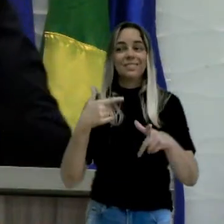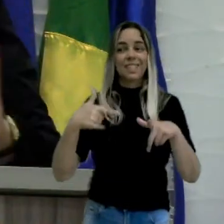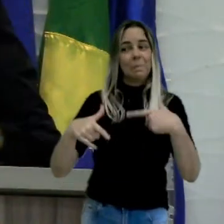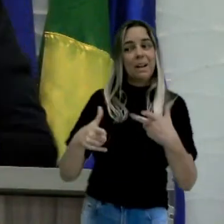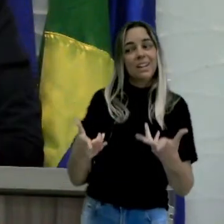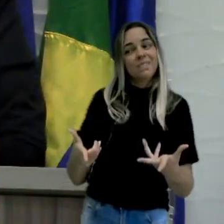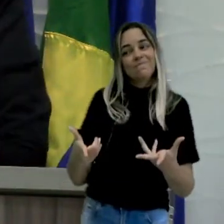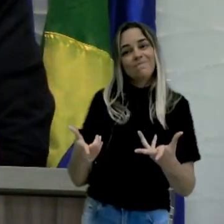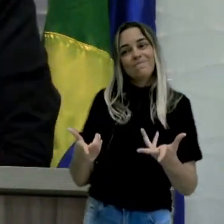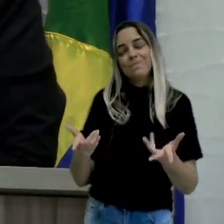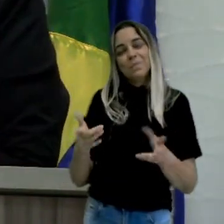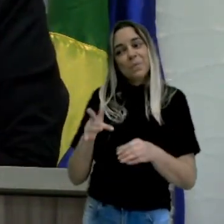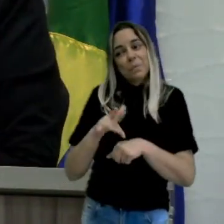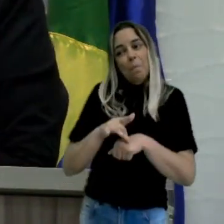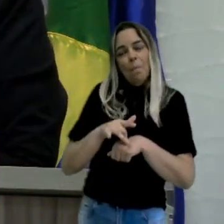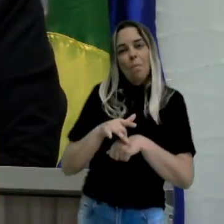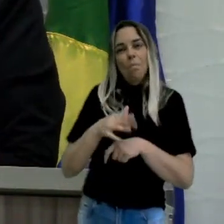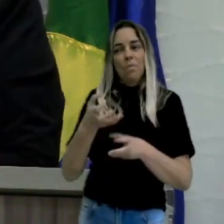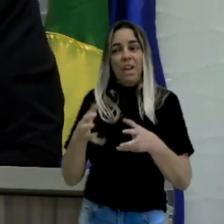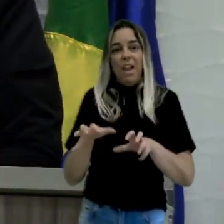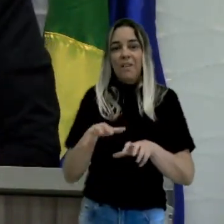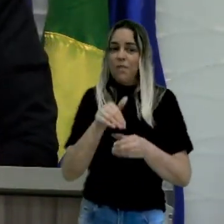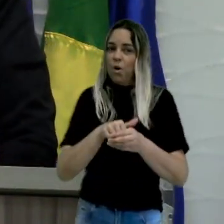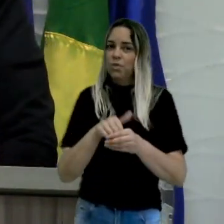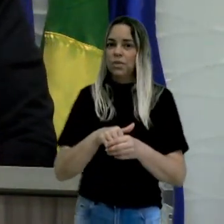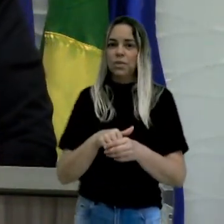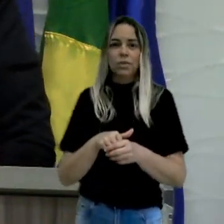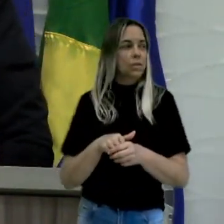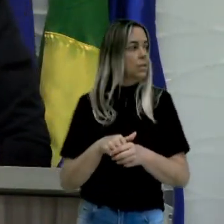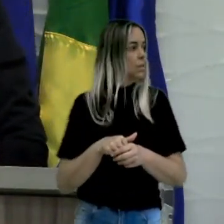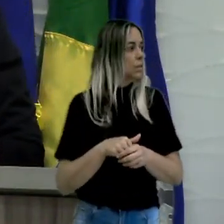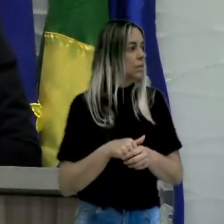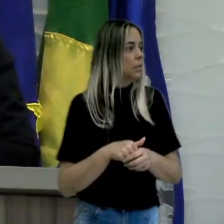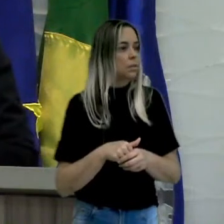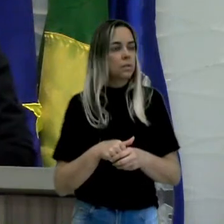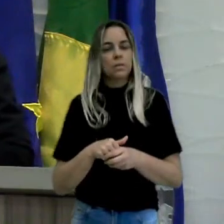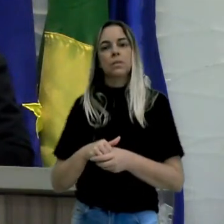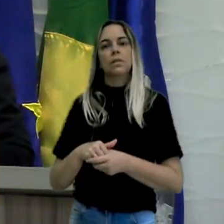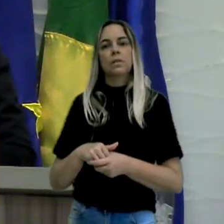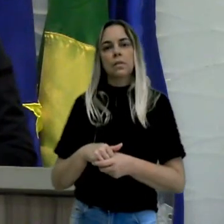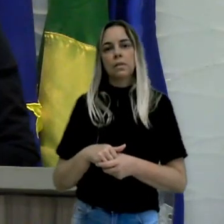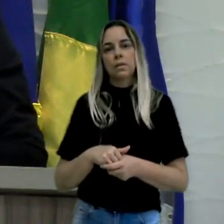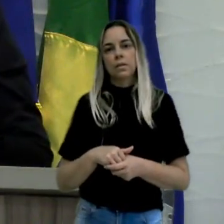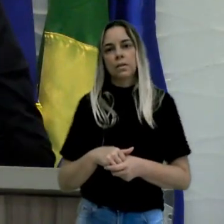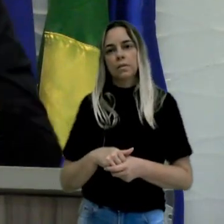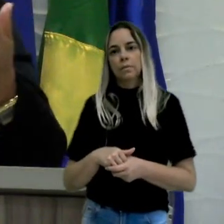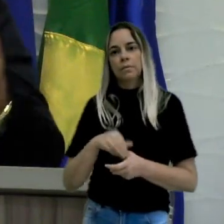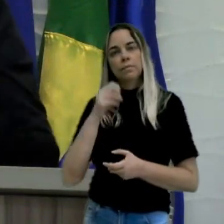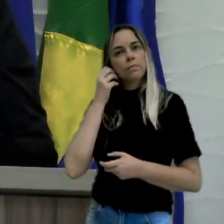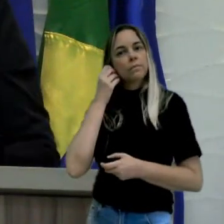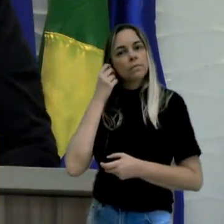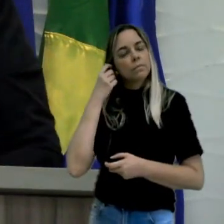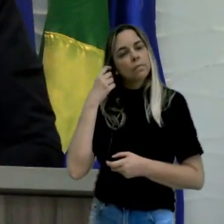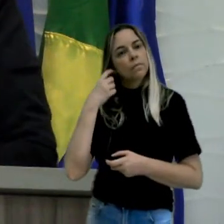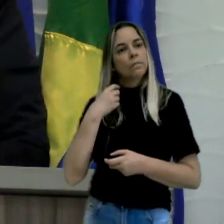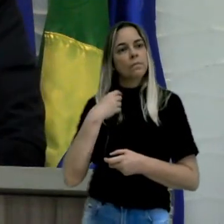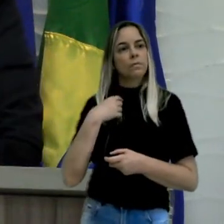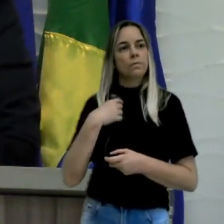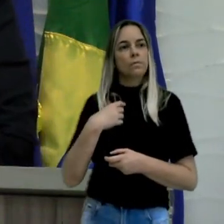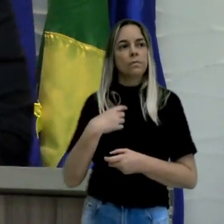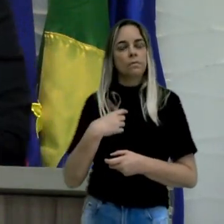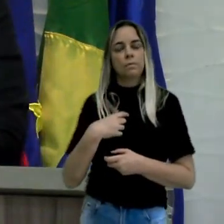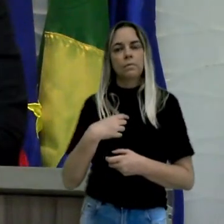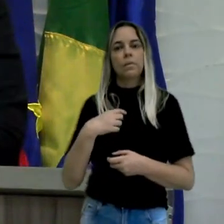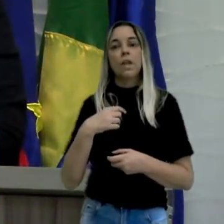que ele não quer o voto. Minha gente, vamos ser mais coerentes, né? E vamos passar a verdade para as pessoas. Não passem